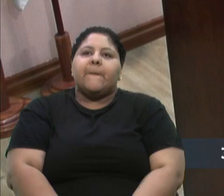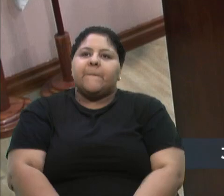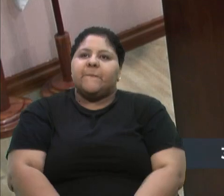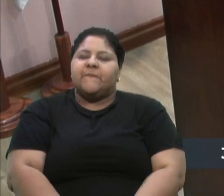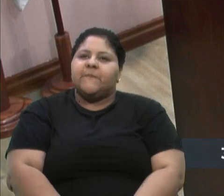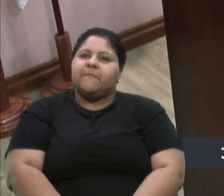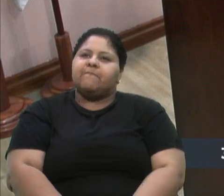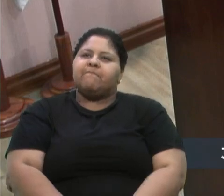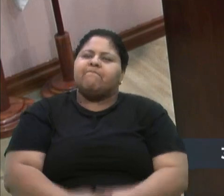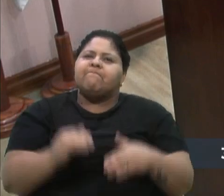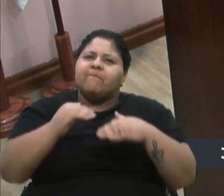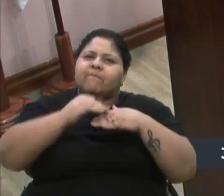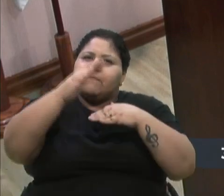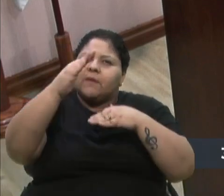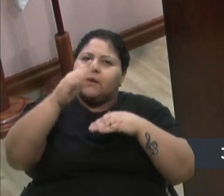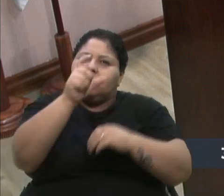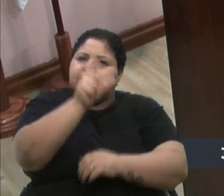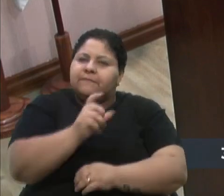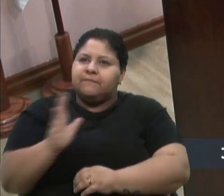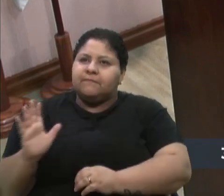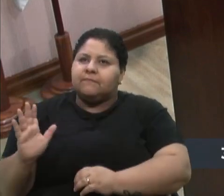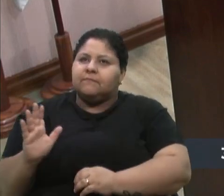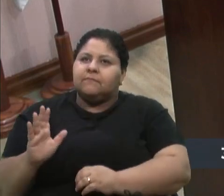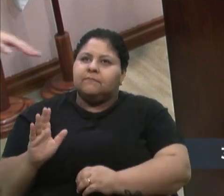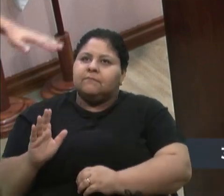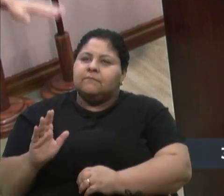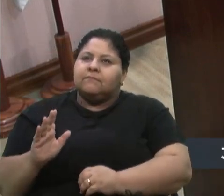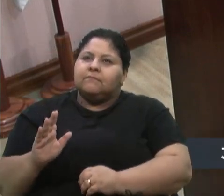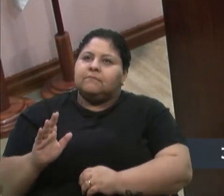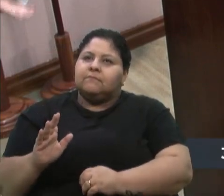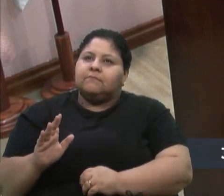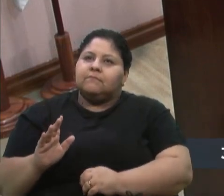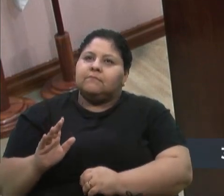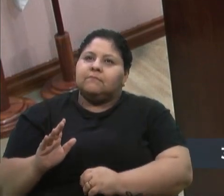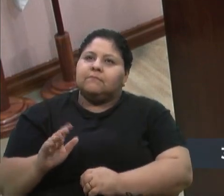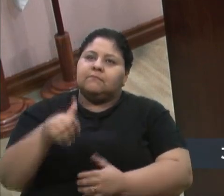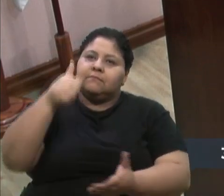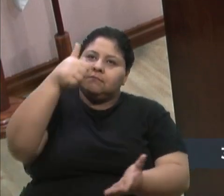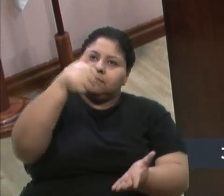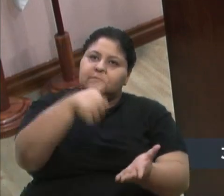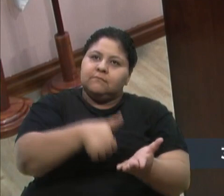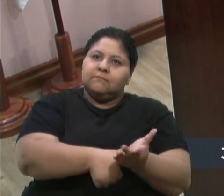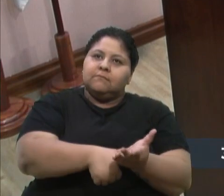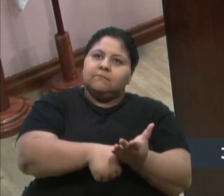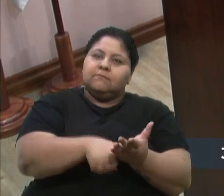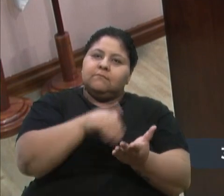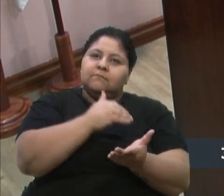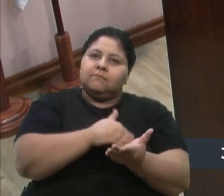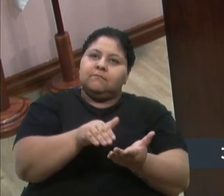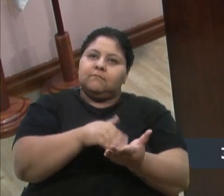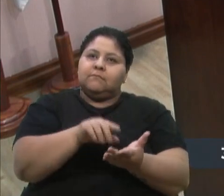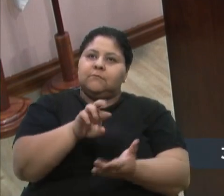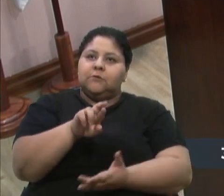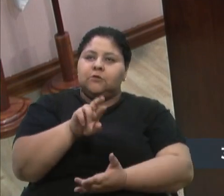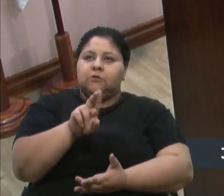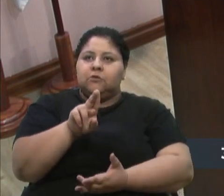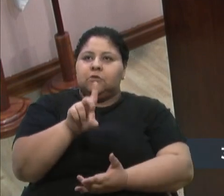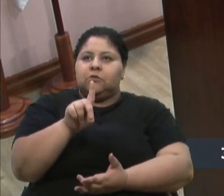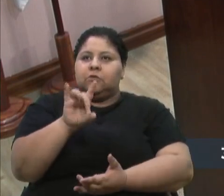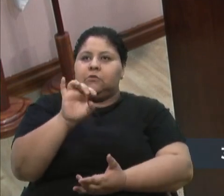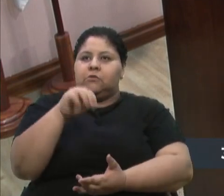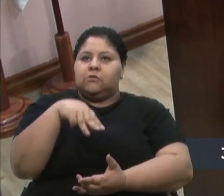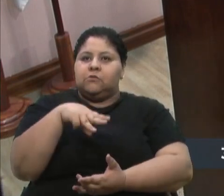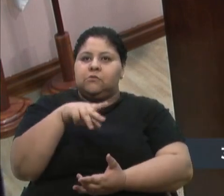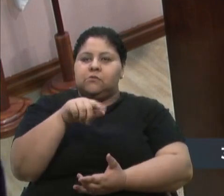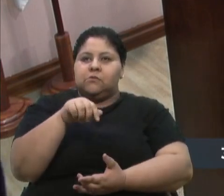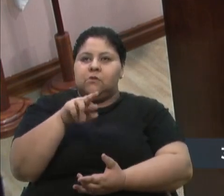Mais alguém? Registrar a presença do nosso secretário Rosimar Menegoto, o qual essa casa tem